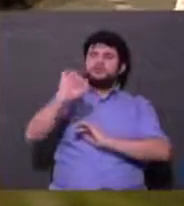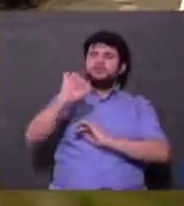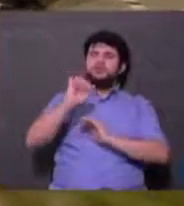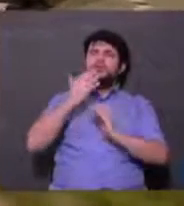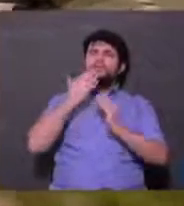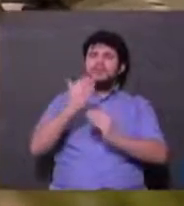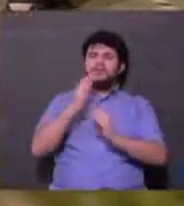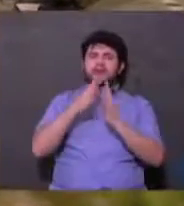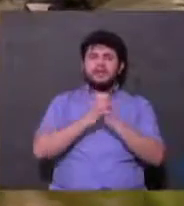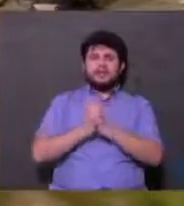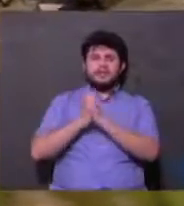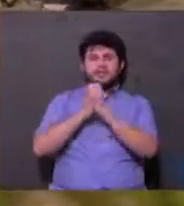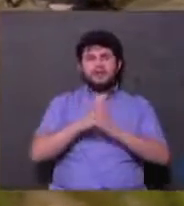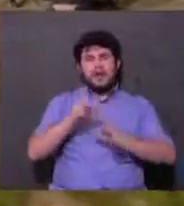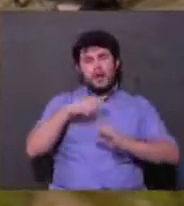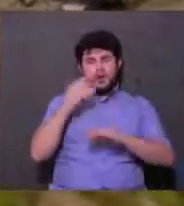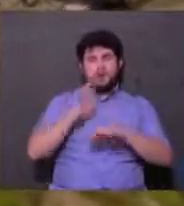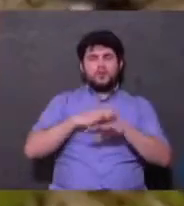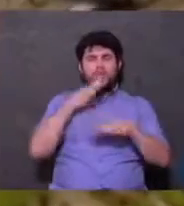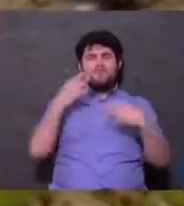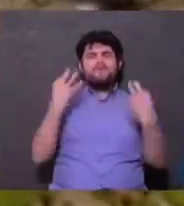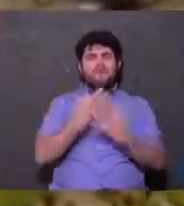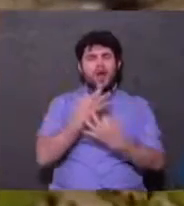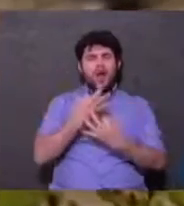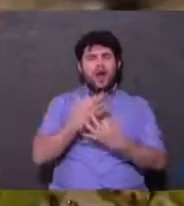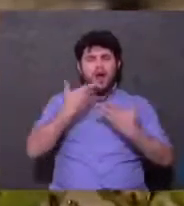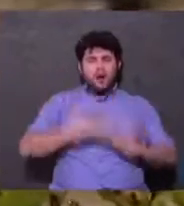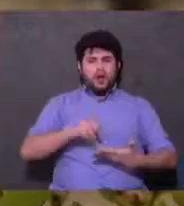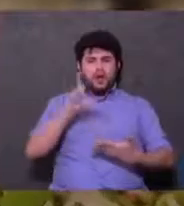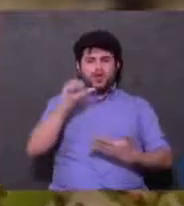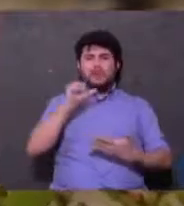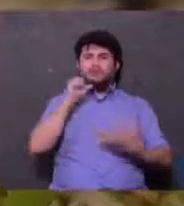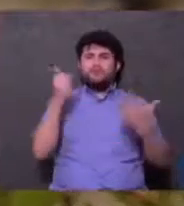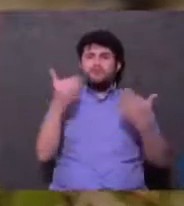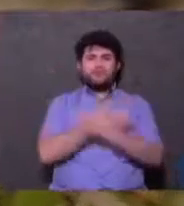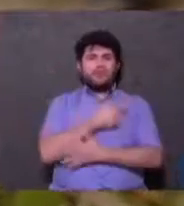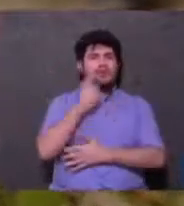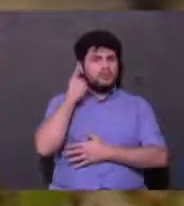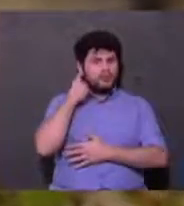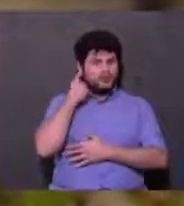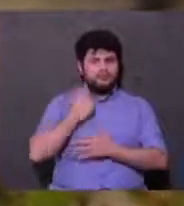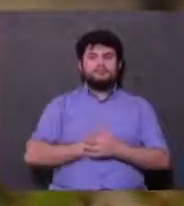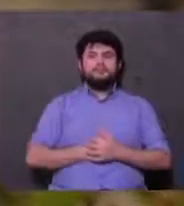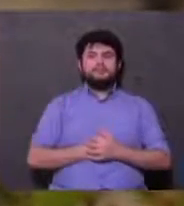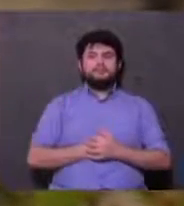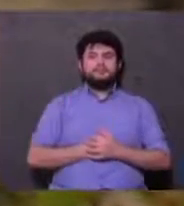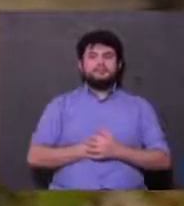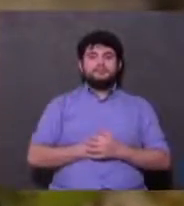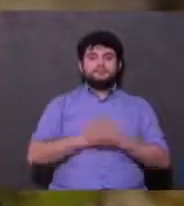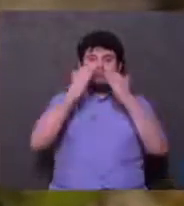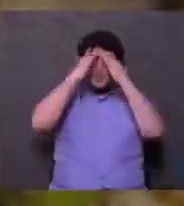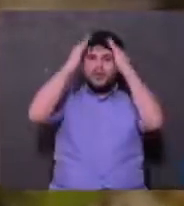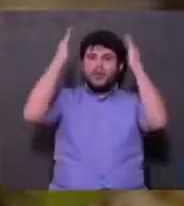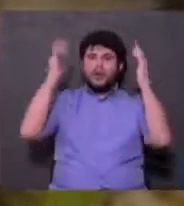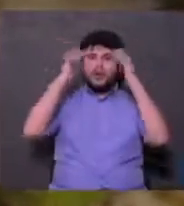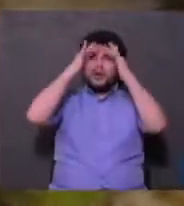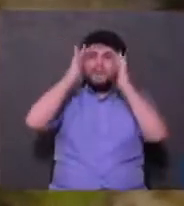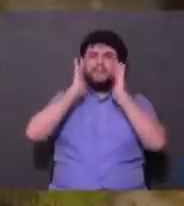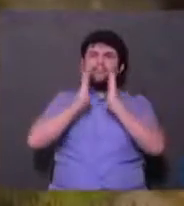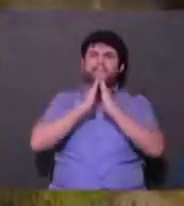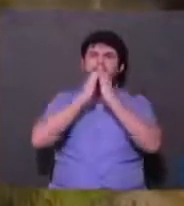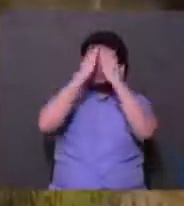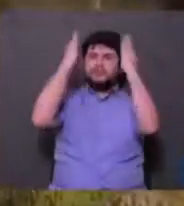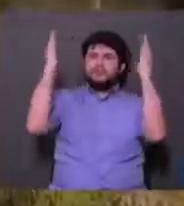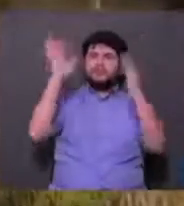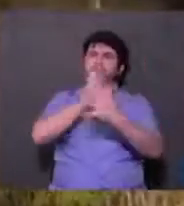nós, pecadores, agora e na hora da nossa morte. Amém. Je vous salue, Marie, pleine de grâce. Le